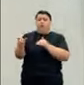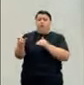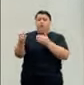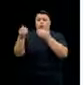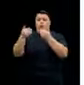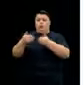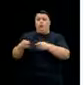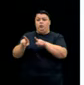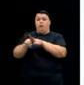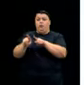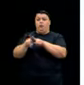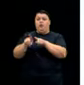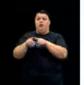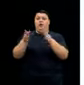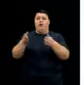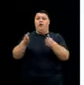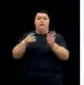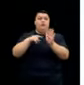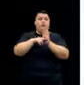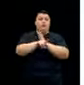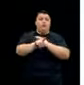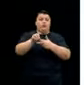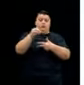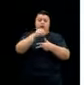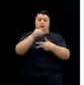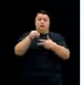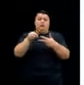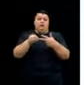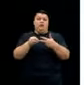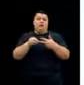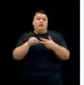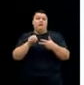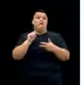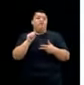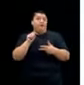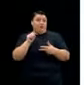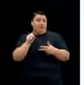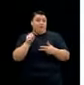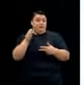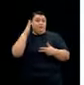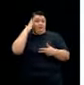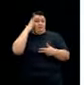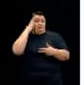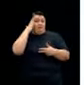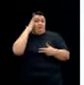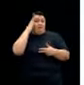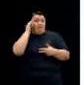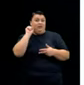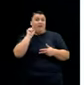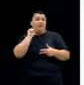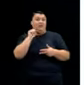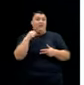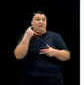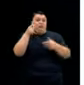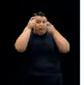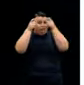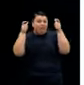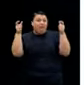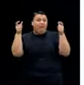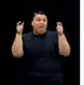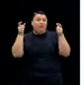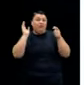Questões, então, do Enem. Vamos lá? Vamos testar os nossos conhecimentos?